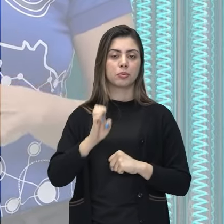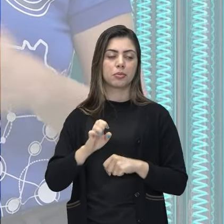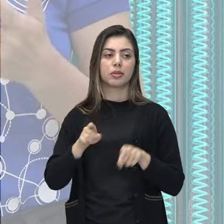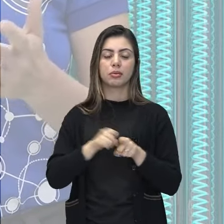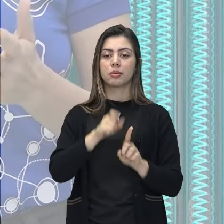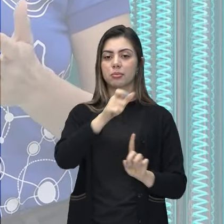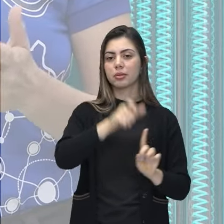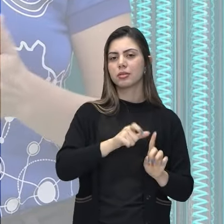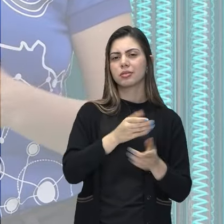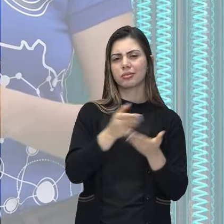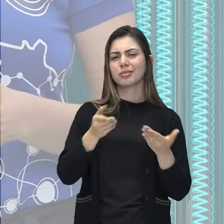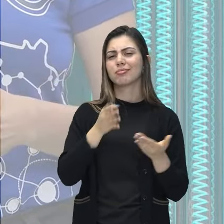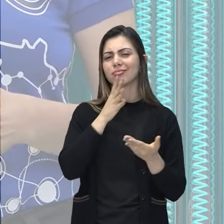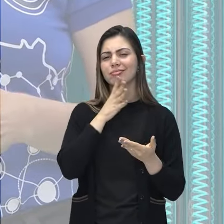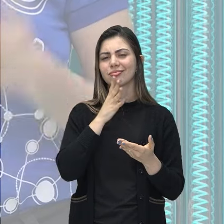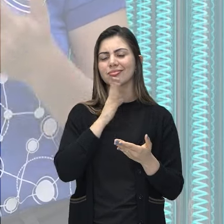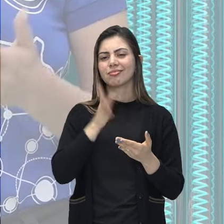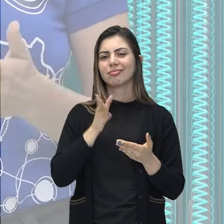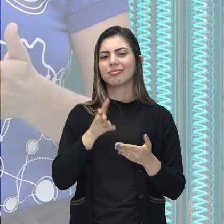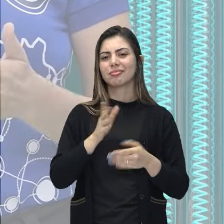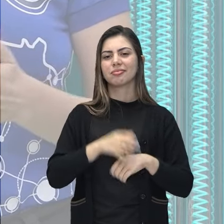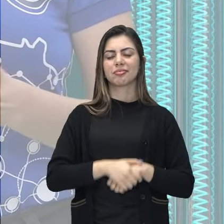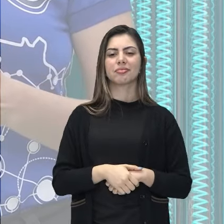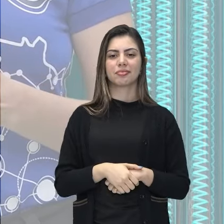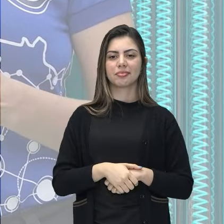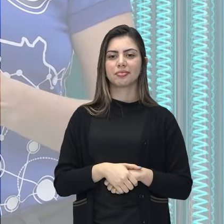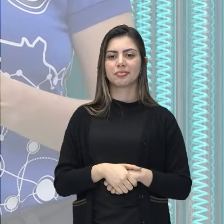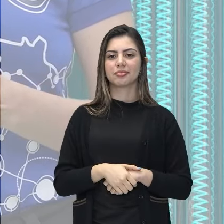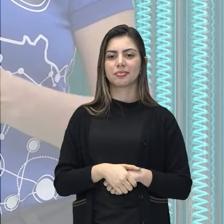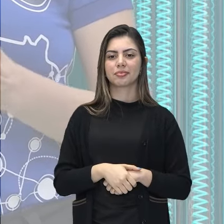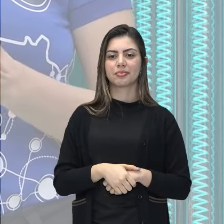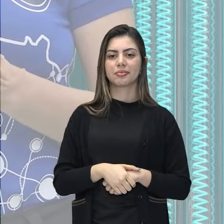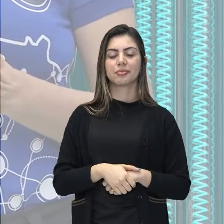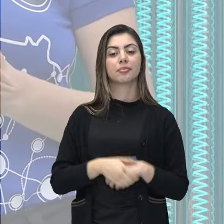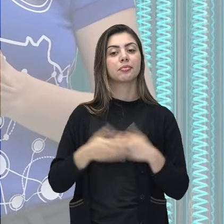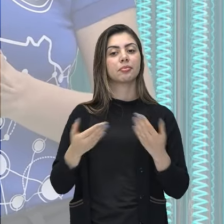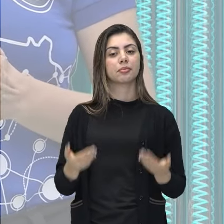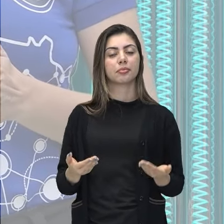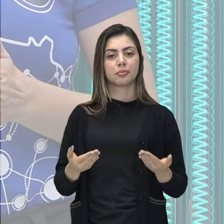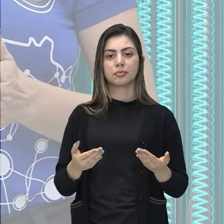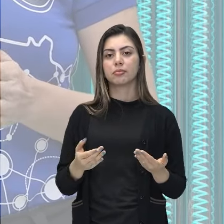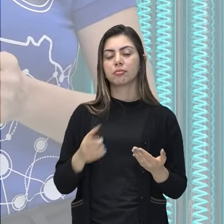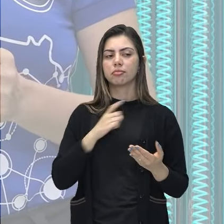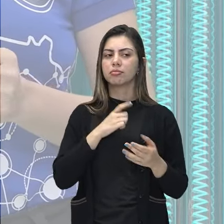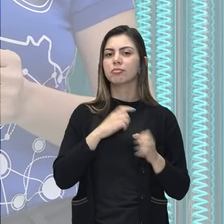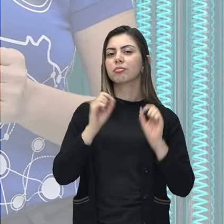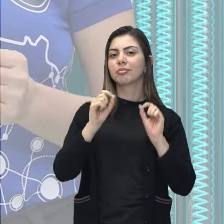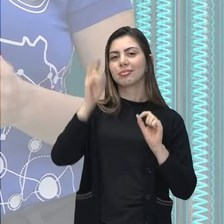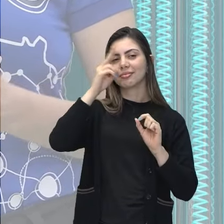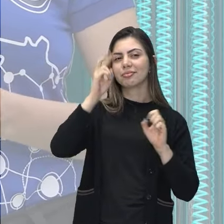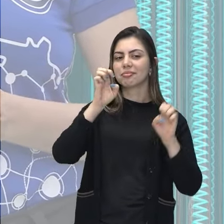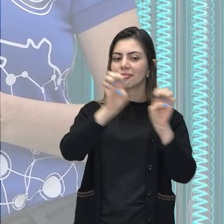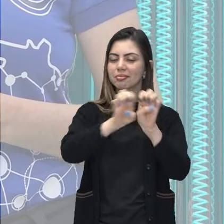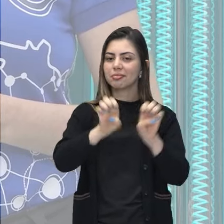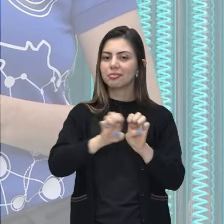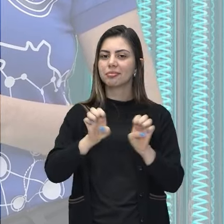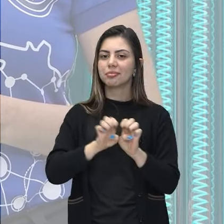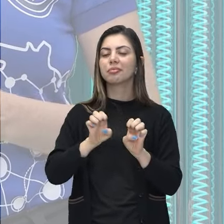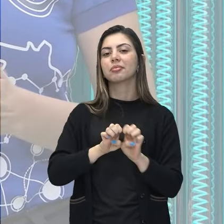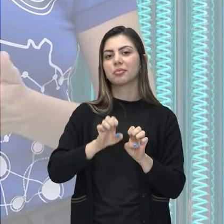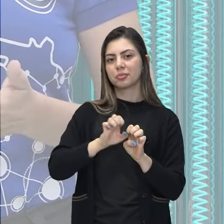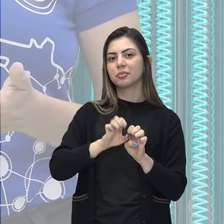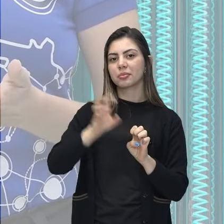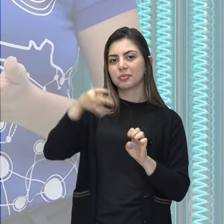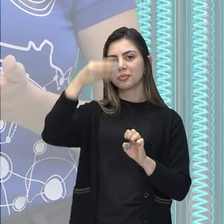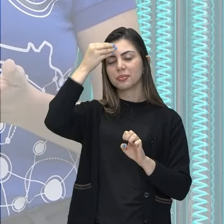it, Pedro, Joana, the dog, the building, tudo bem? E aí o resto vocês só tem que reforçar um pouquinho mais para lembrar